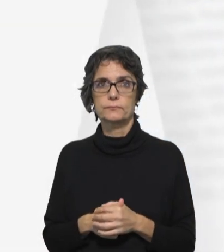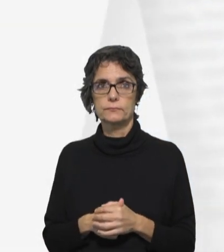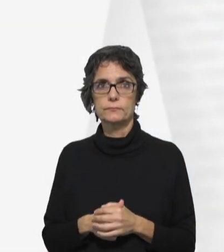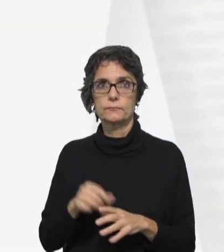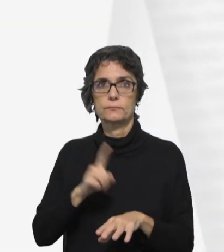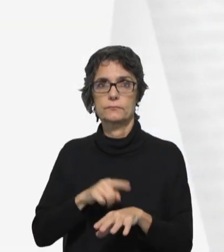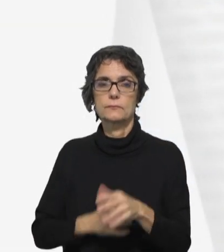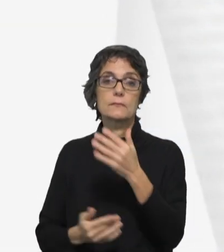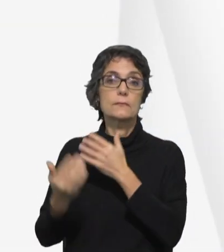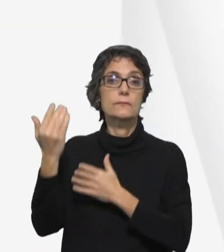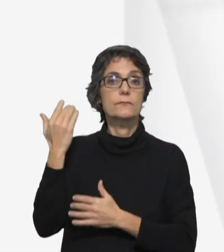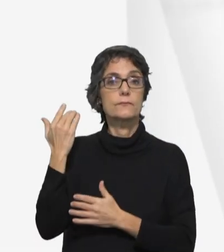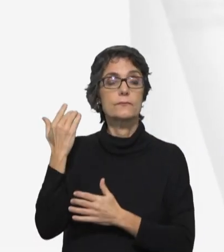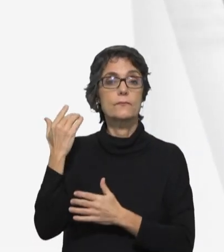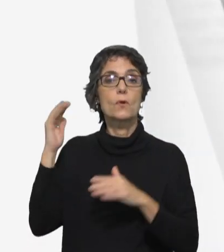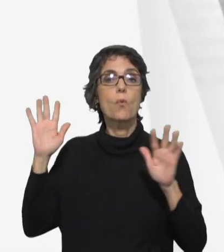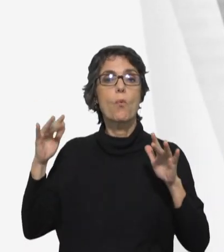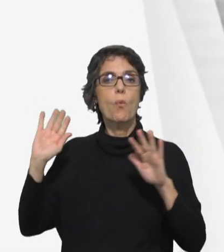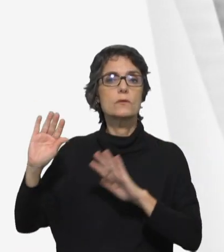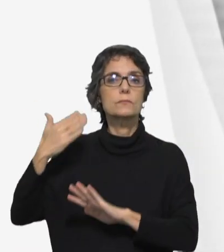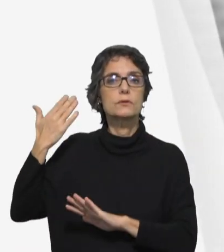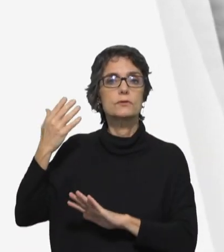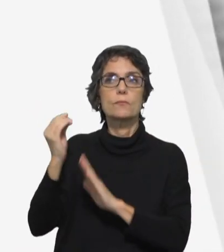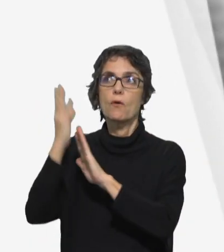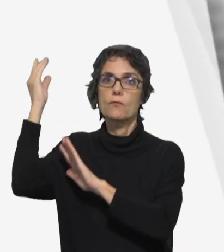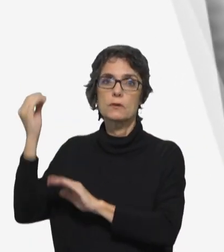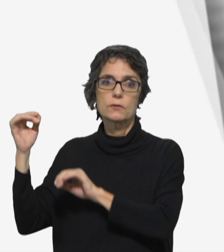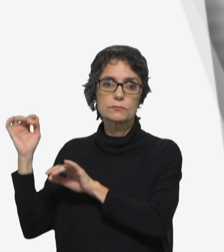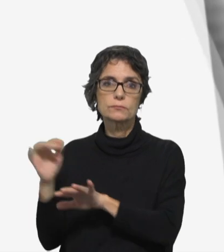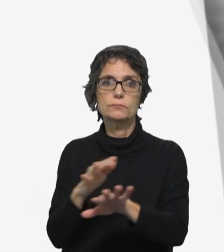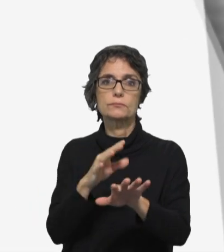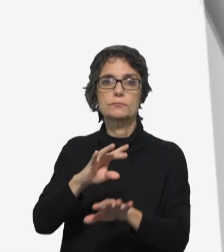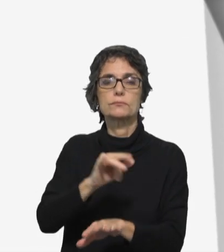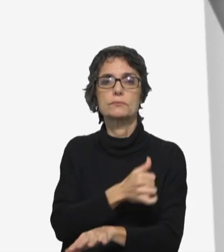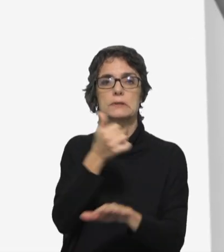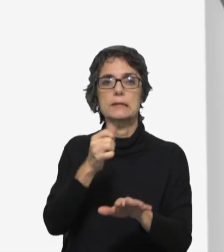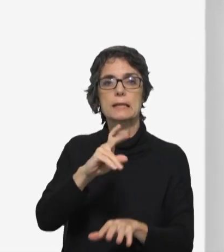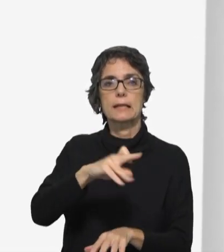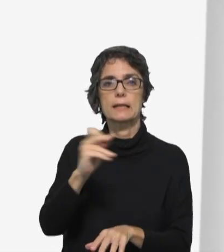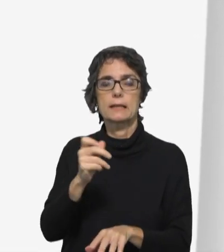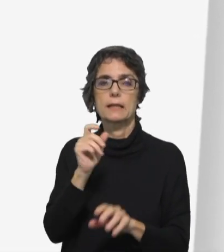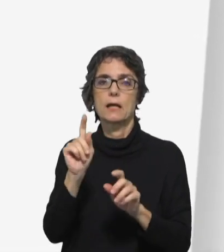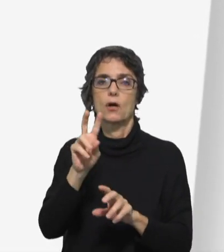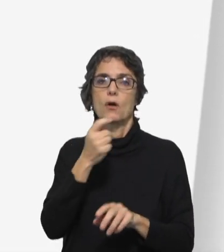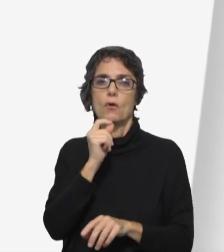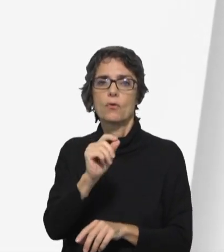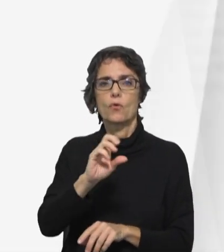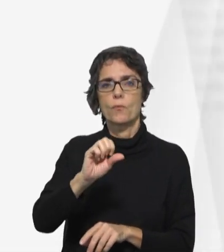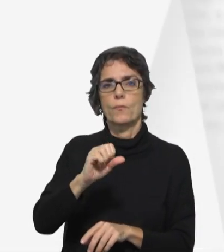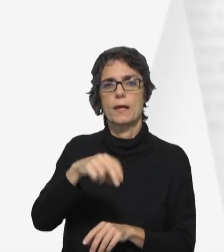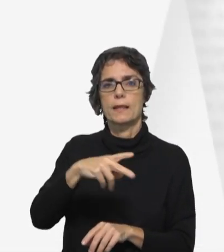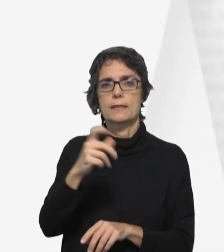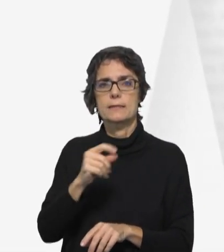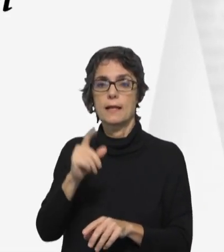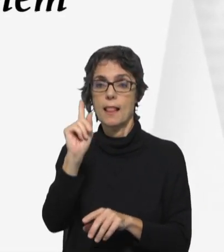Naquele tempo, o anjo Gabriel foi enviado por Deus a uma cidade da Galileia, chamada Nazaré, a uma virgem